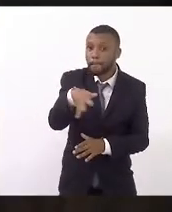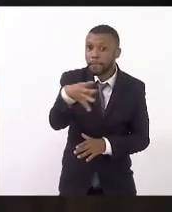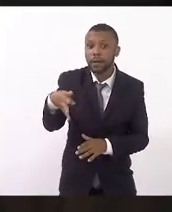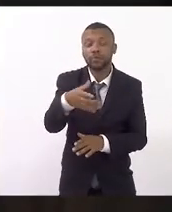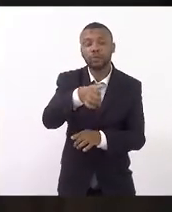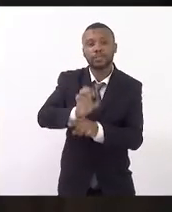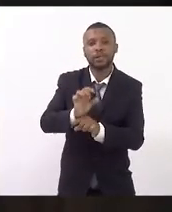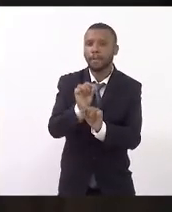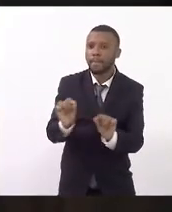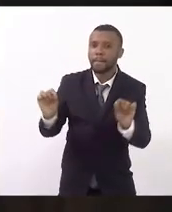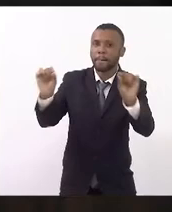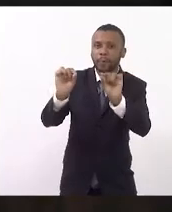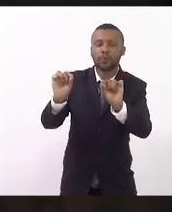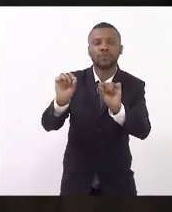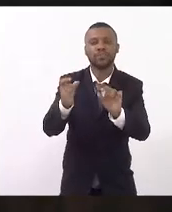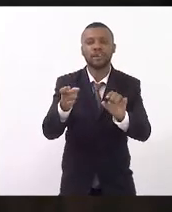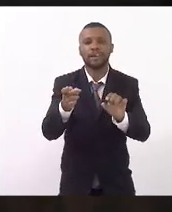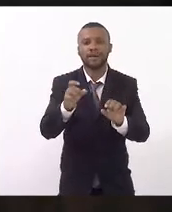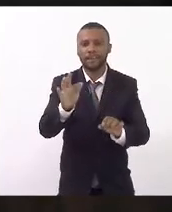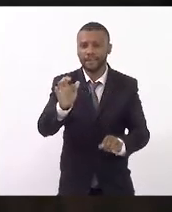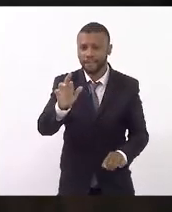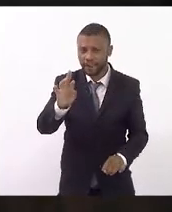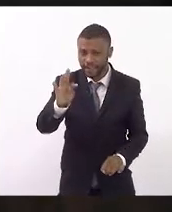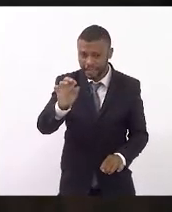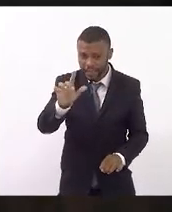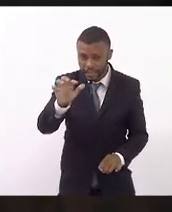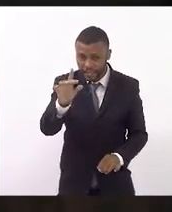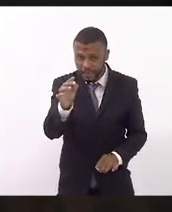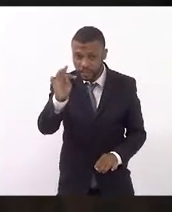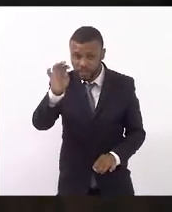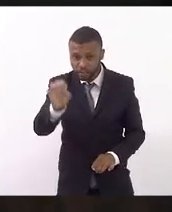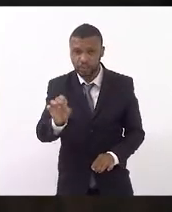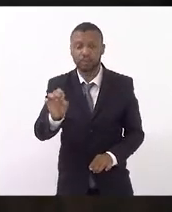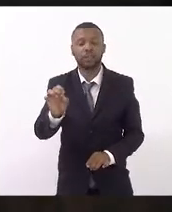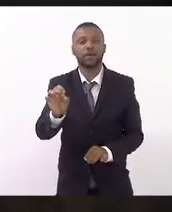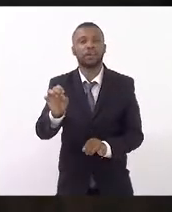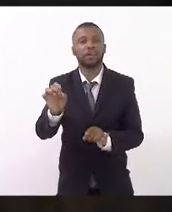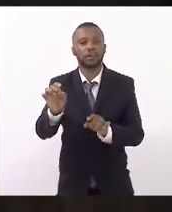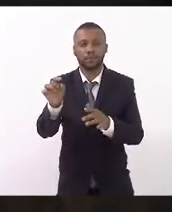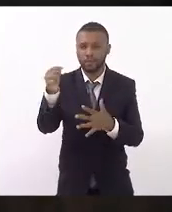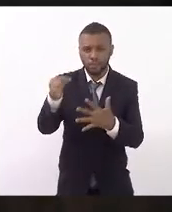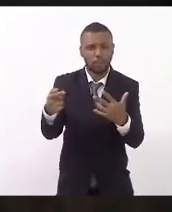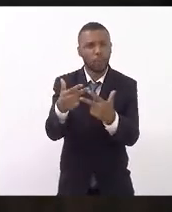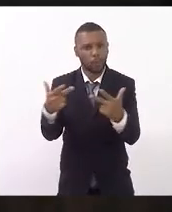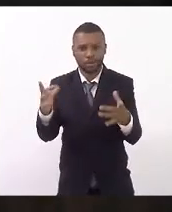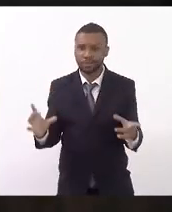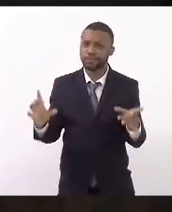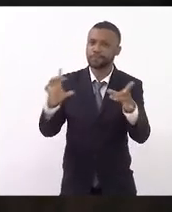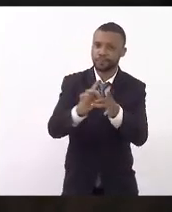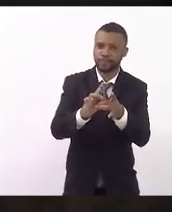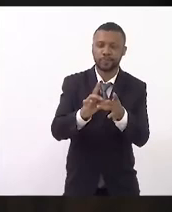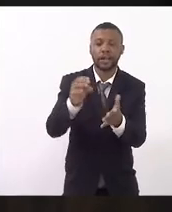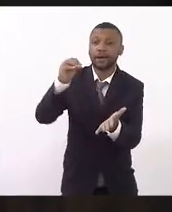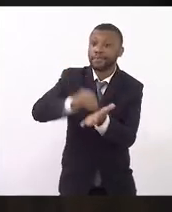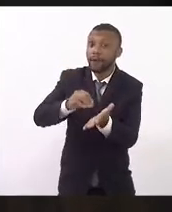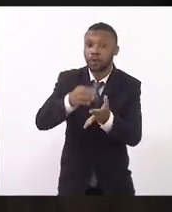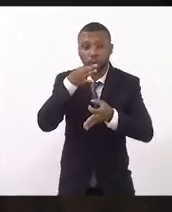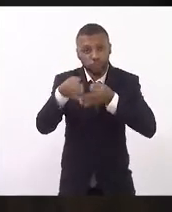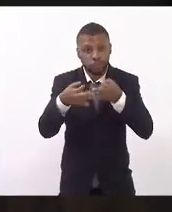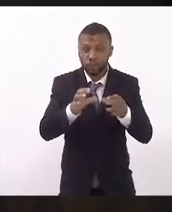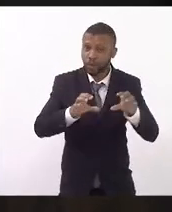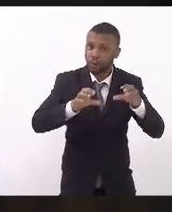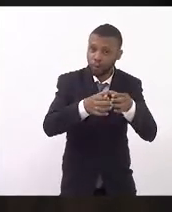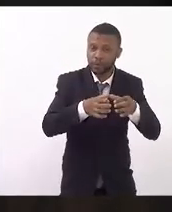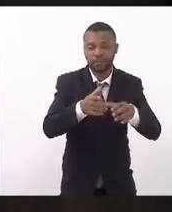e a Política Especial Tributária destinada à cadeia produtiva de fertilizantes e da outras providências, pendendo de pareceres das comissões de